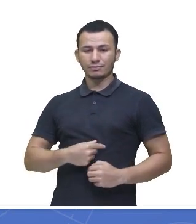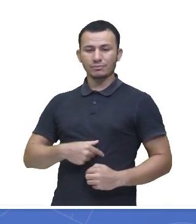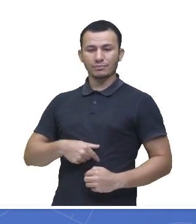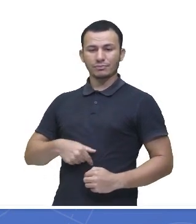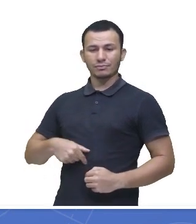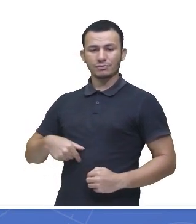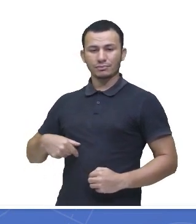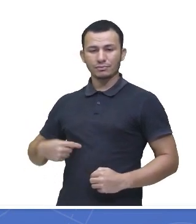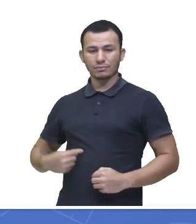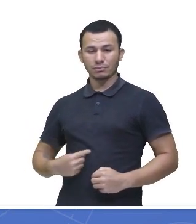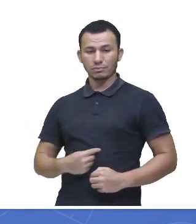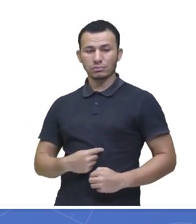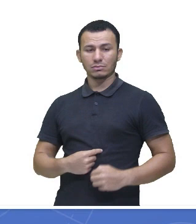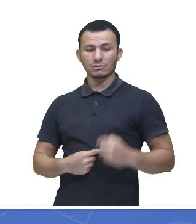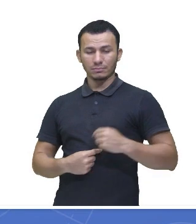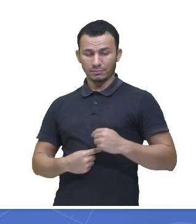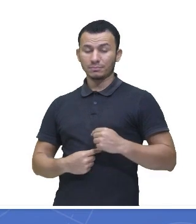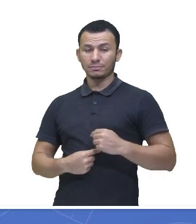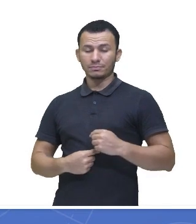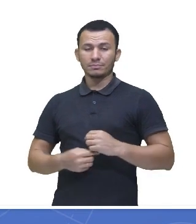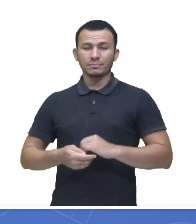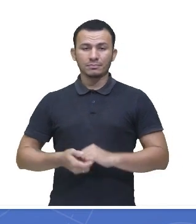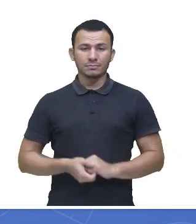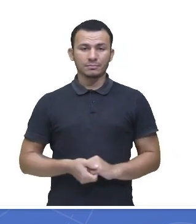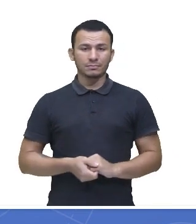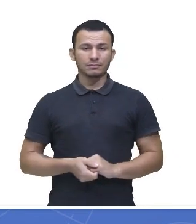Os movimentos peristálticos,